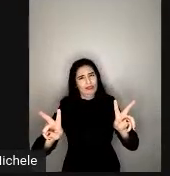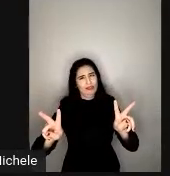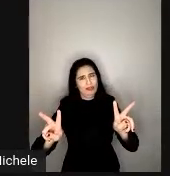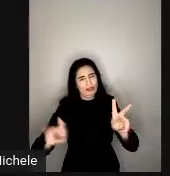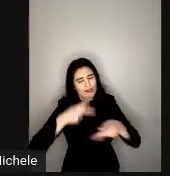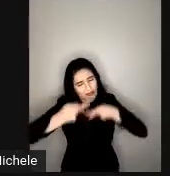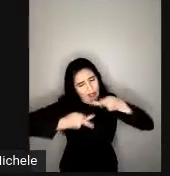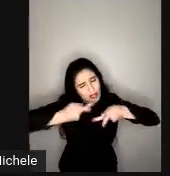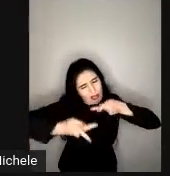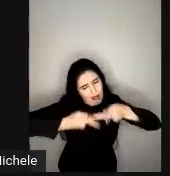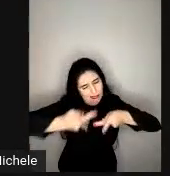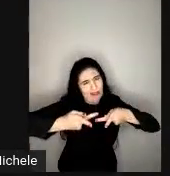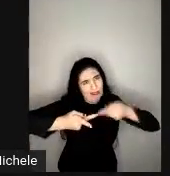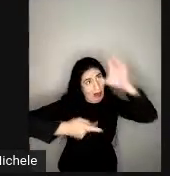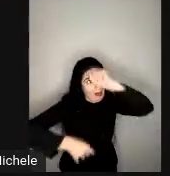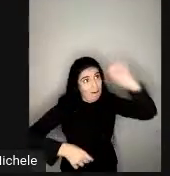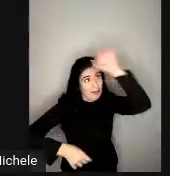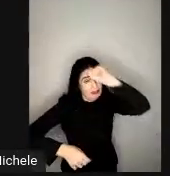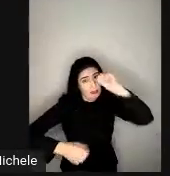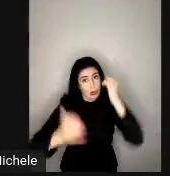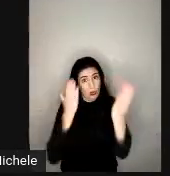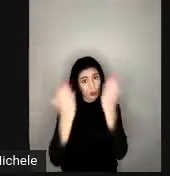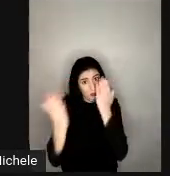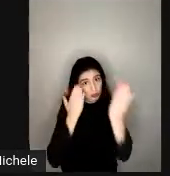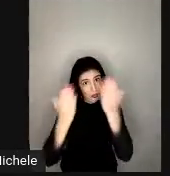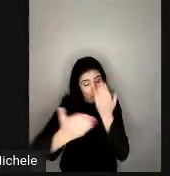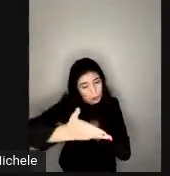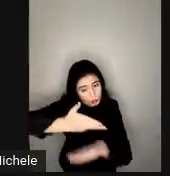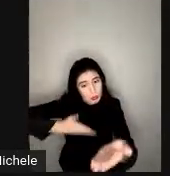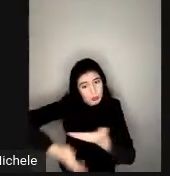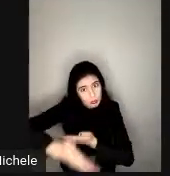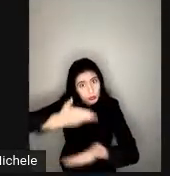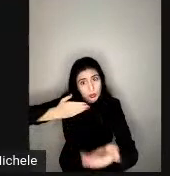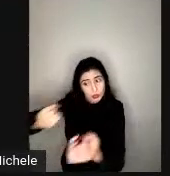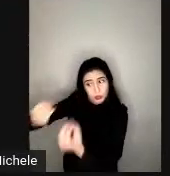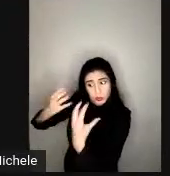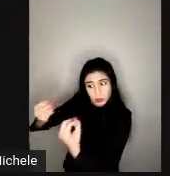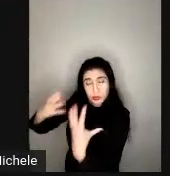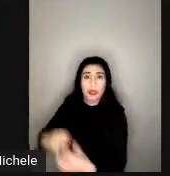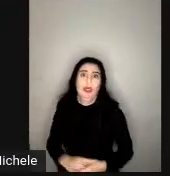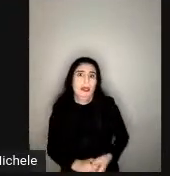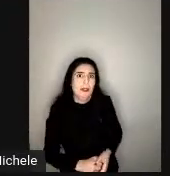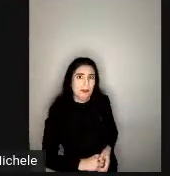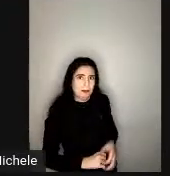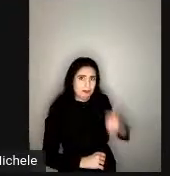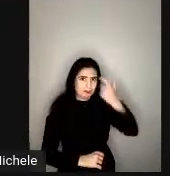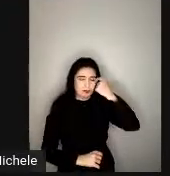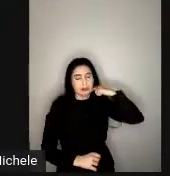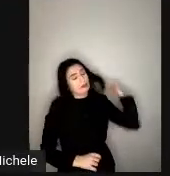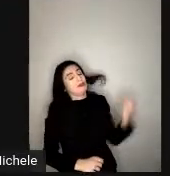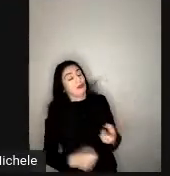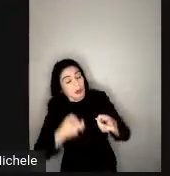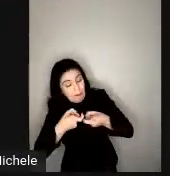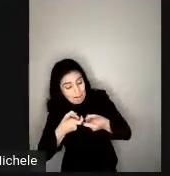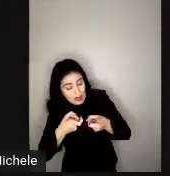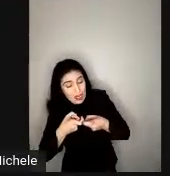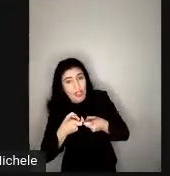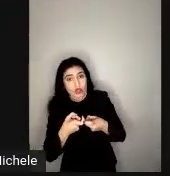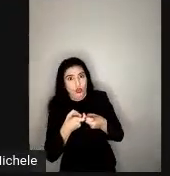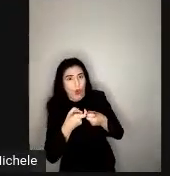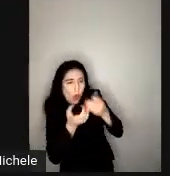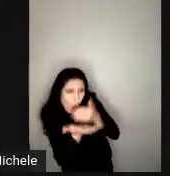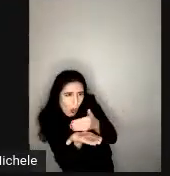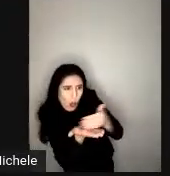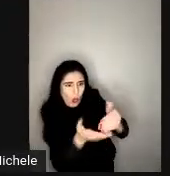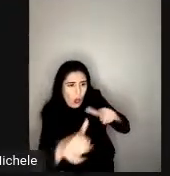e depois, claro, a gente vai aprendendo com isso, também você acaba, quando ensina o médico residente que está ali com você, a agir